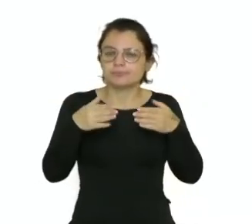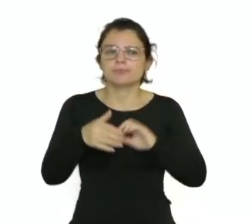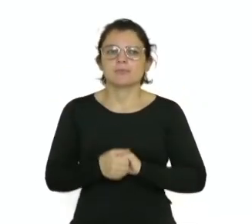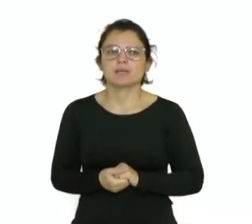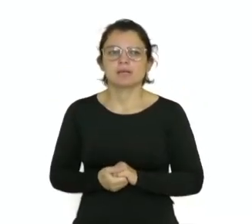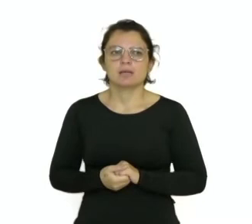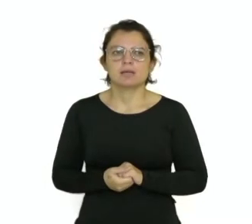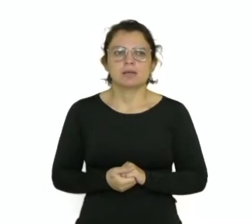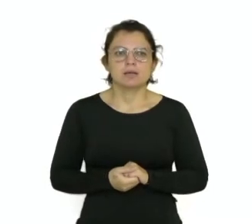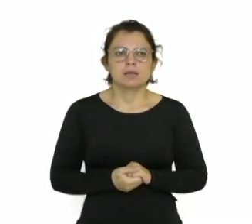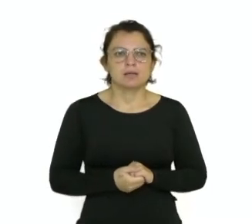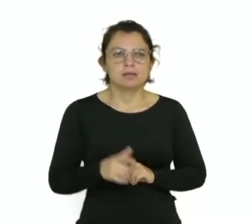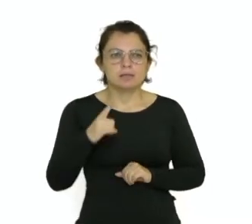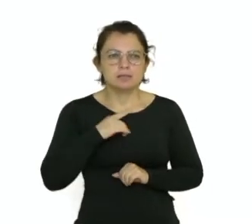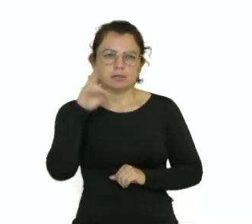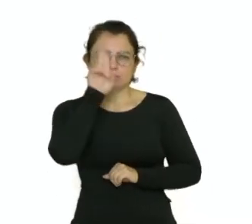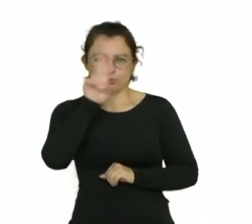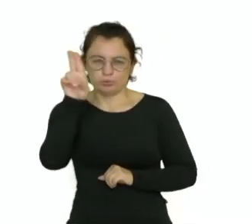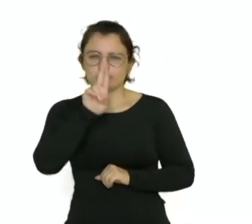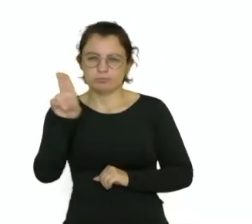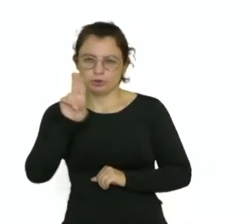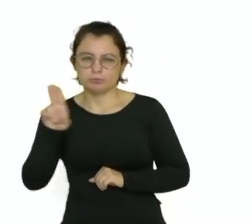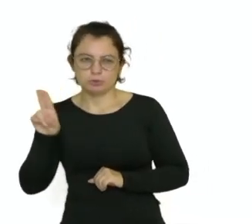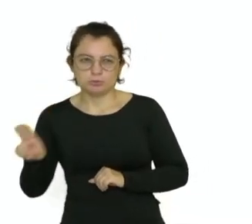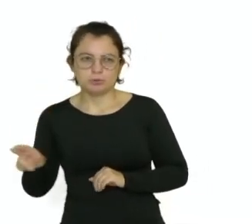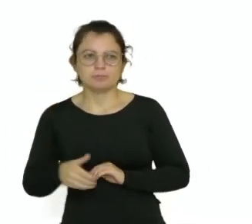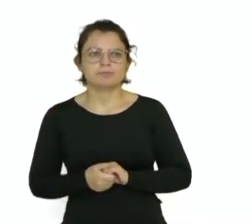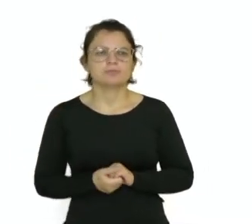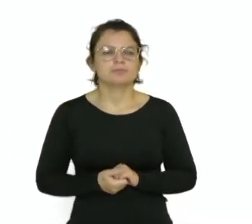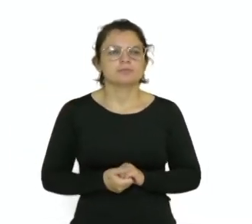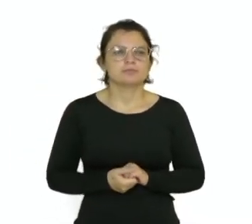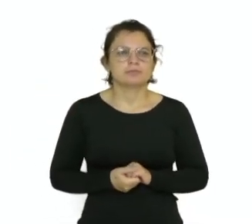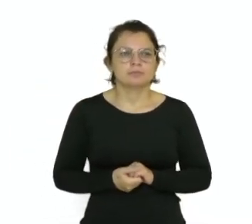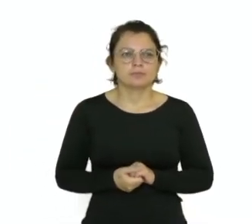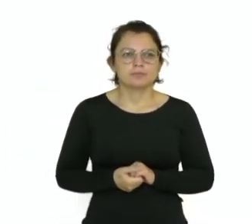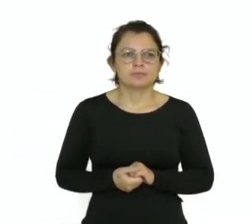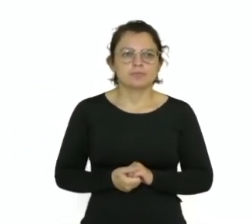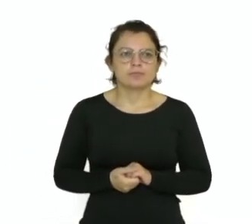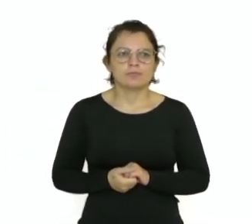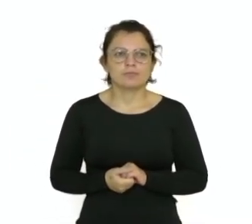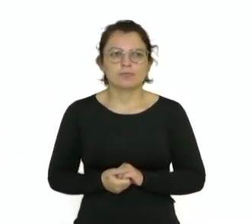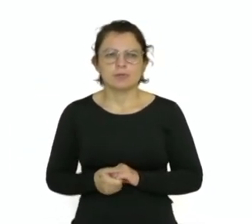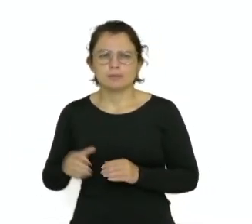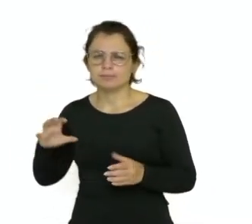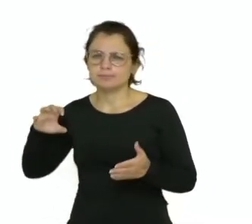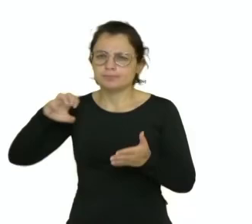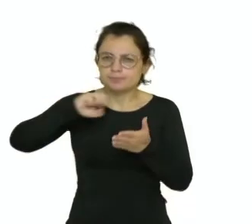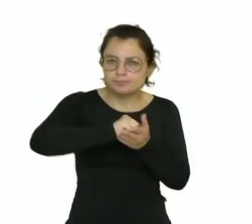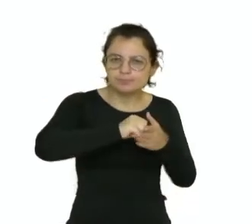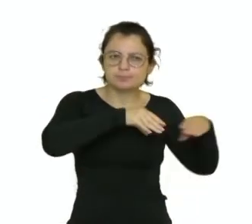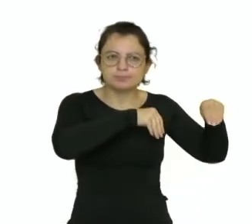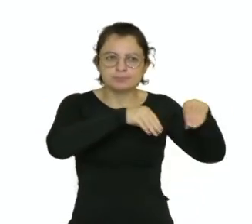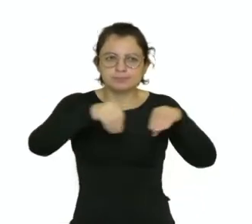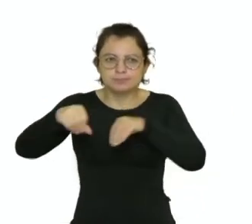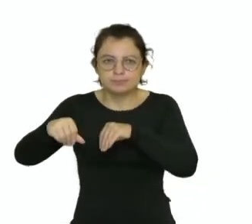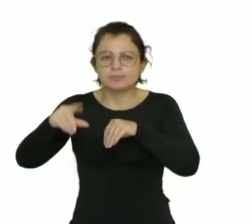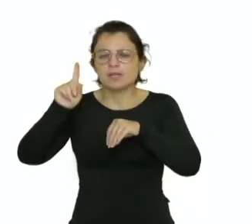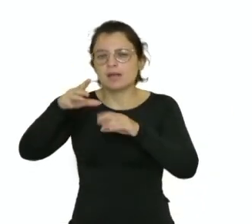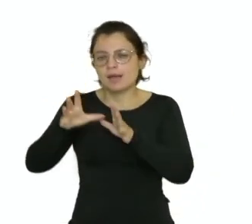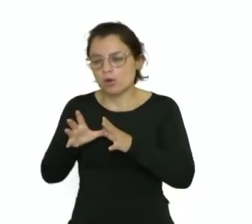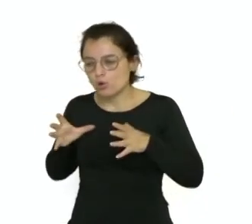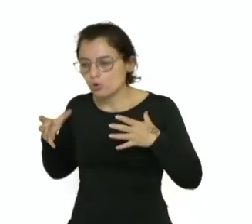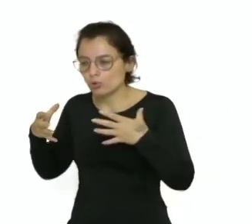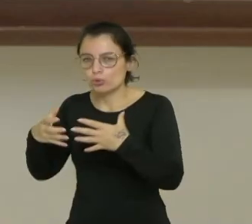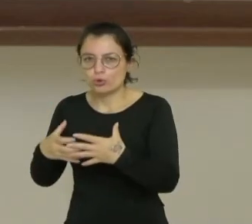Guarani, Botocudo, Calapalo, entre outras, né? A posse da terra e dos recursos nela existente é coletiva,